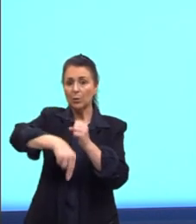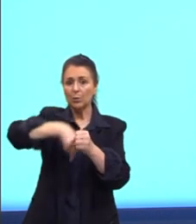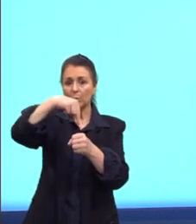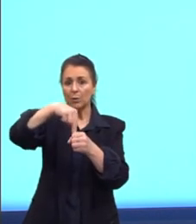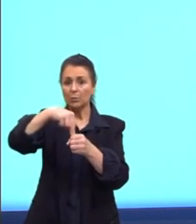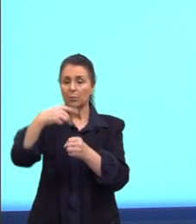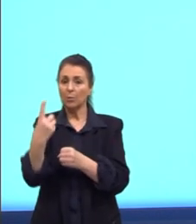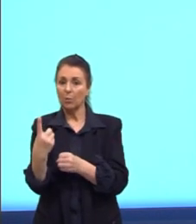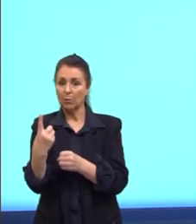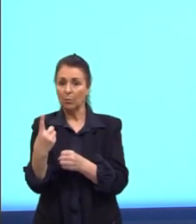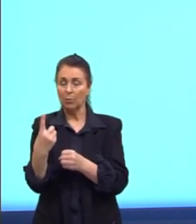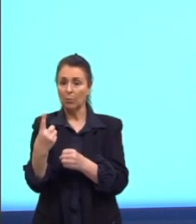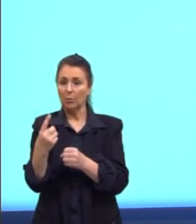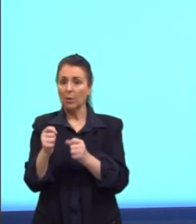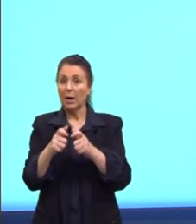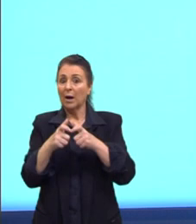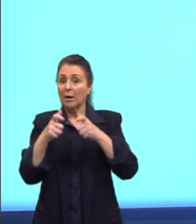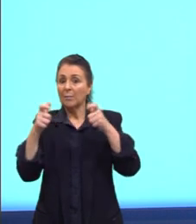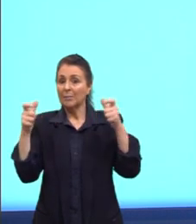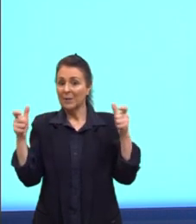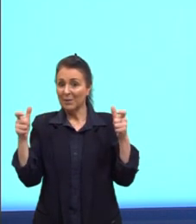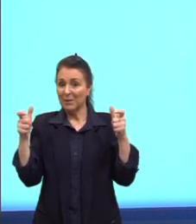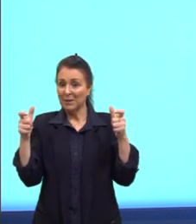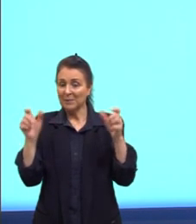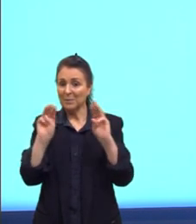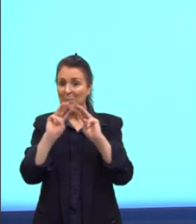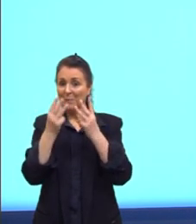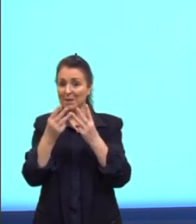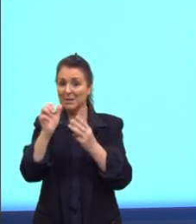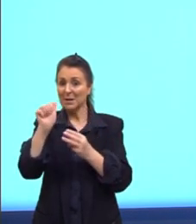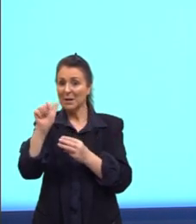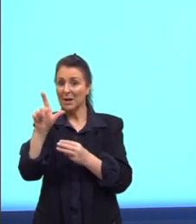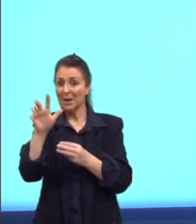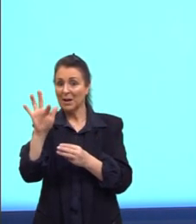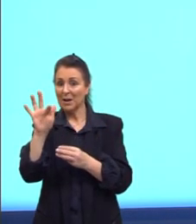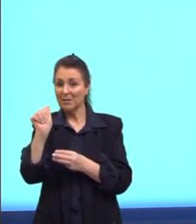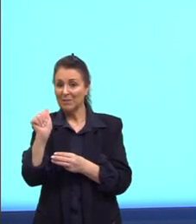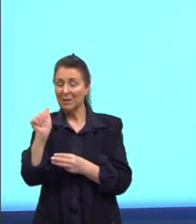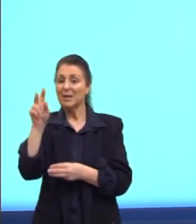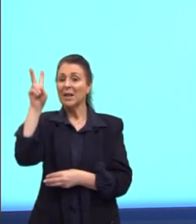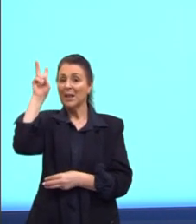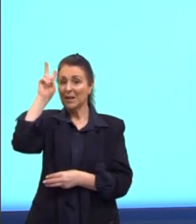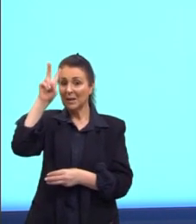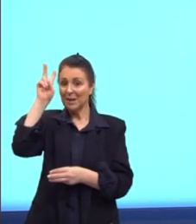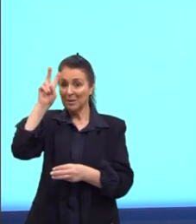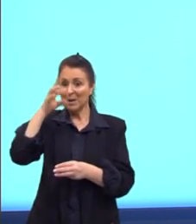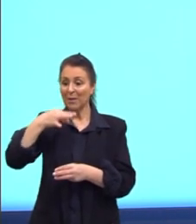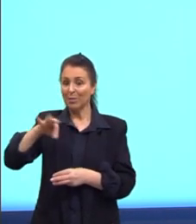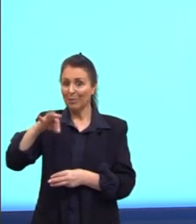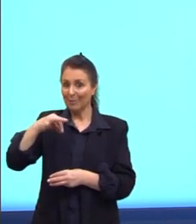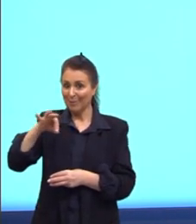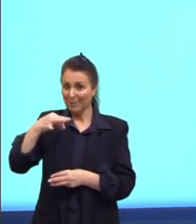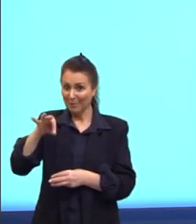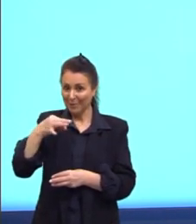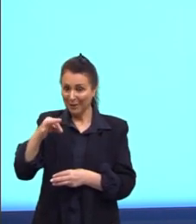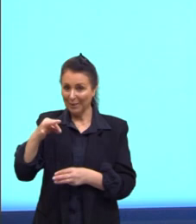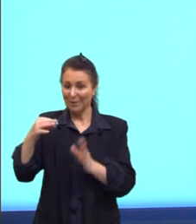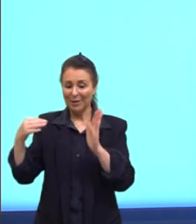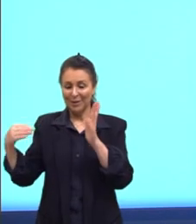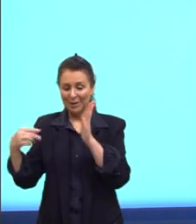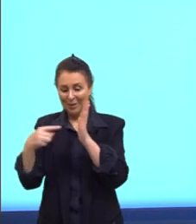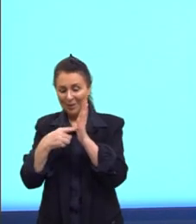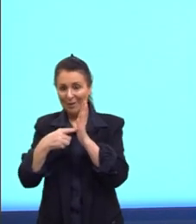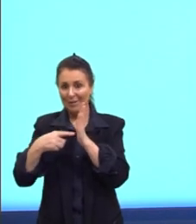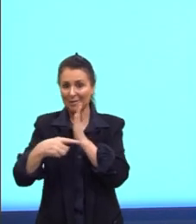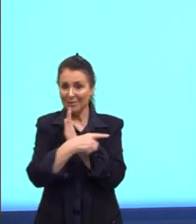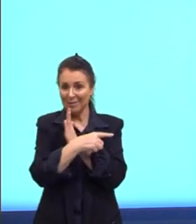um a maior massa é o alfa Então se lembra lá daquela para a folha de papel né pode ser considerada nossa